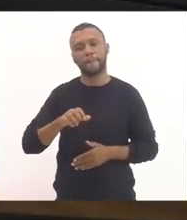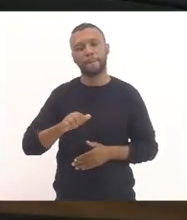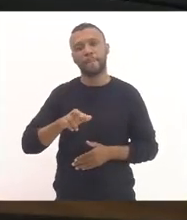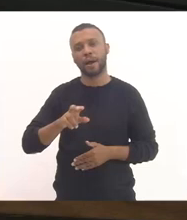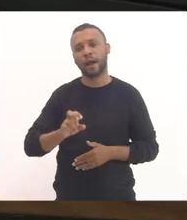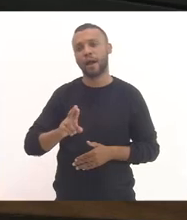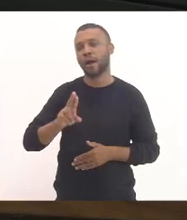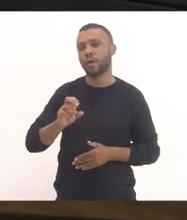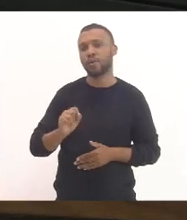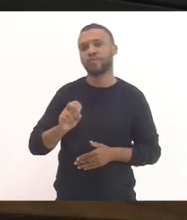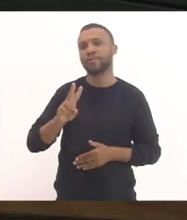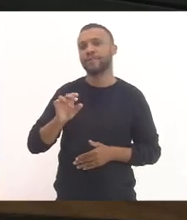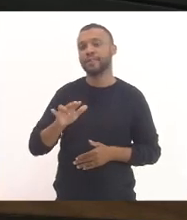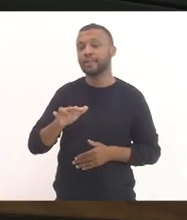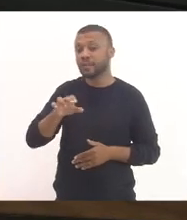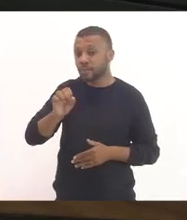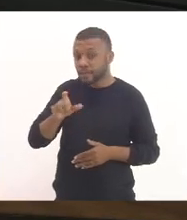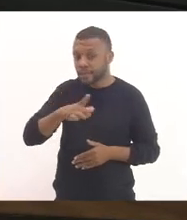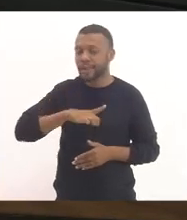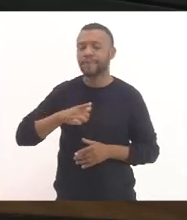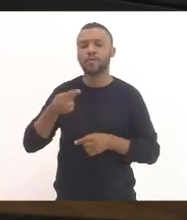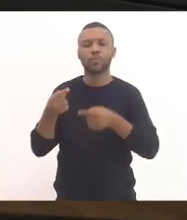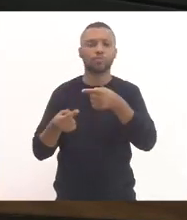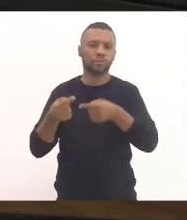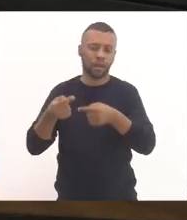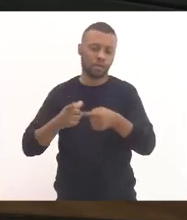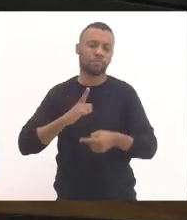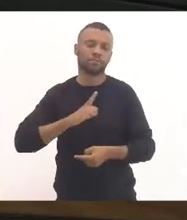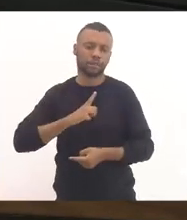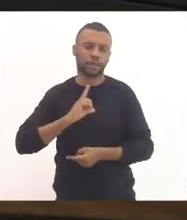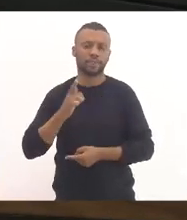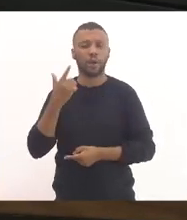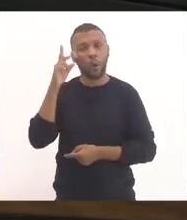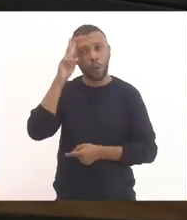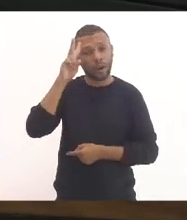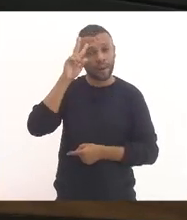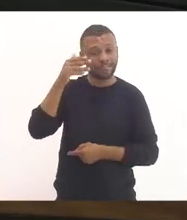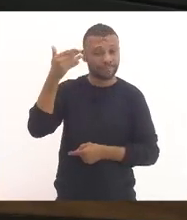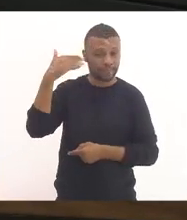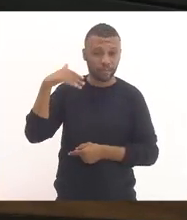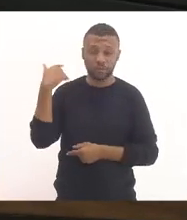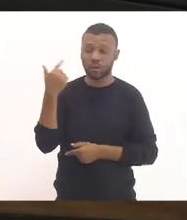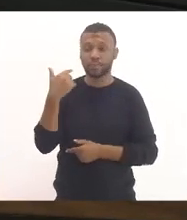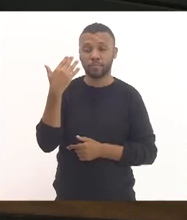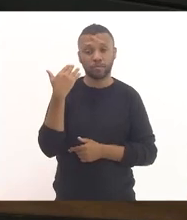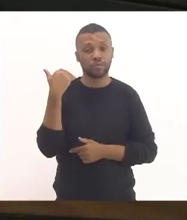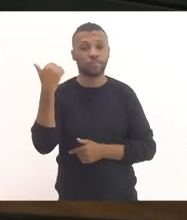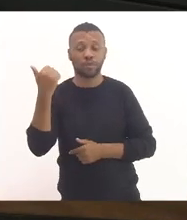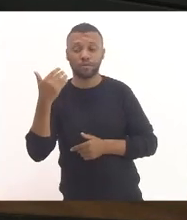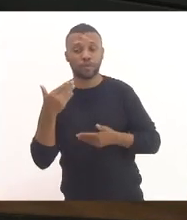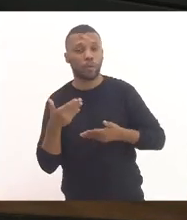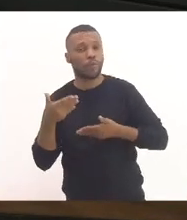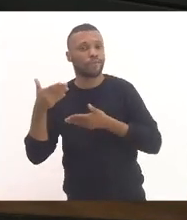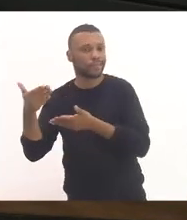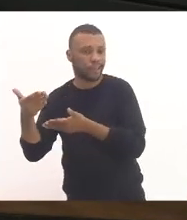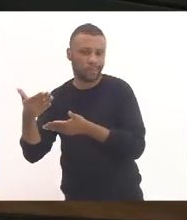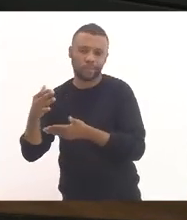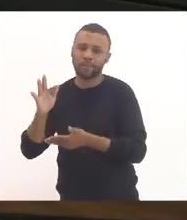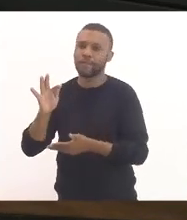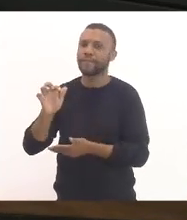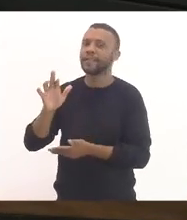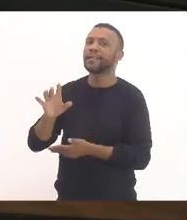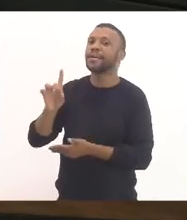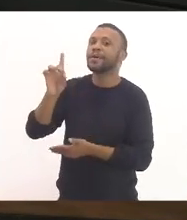a sua cúpula houve diálogo um e outro dia nós fomos chamados né convidados pelo Dr